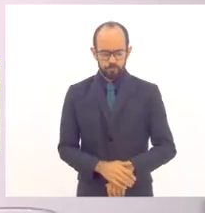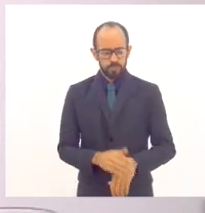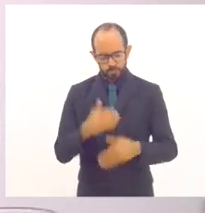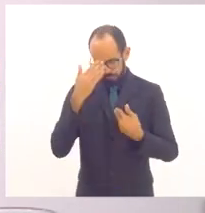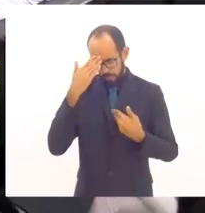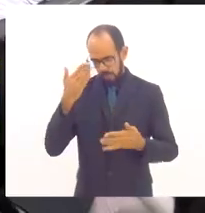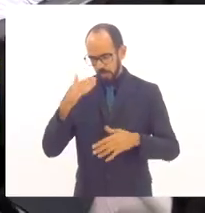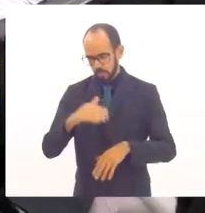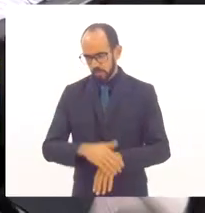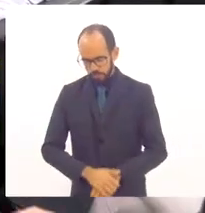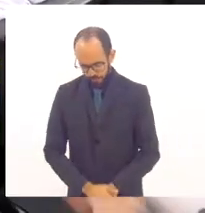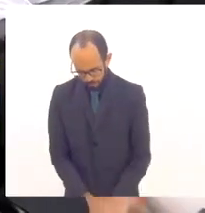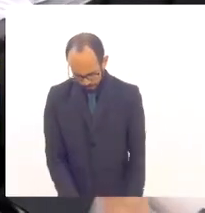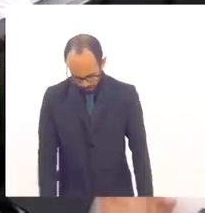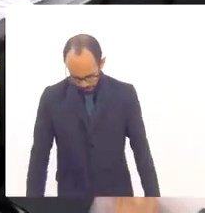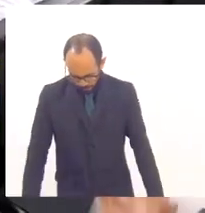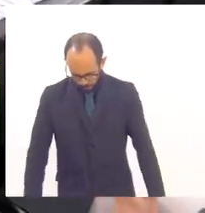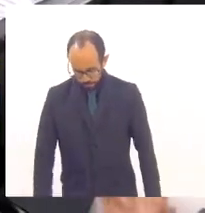Obrigada.